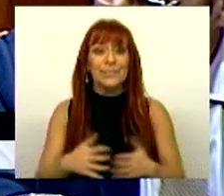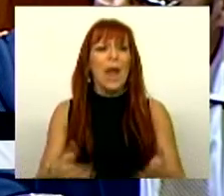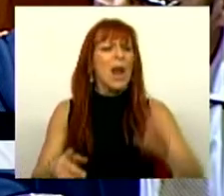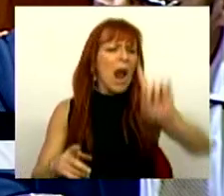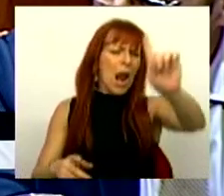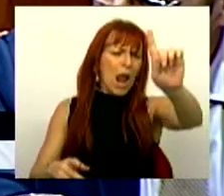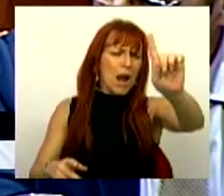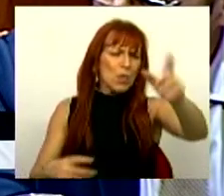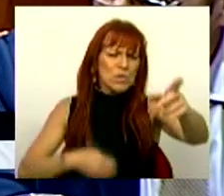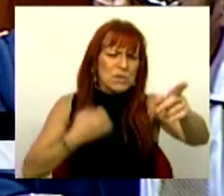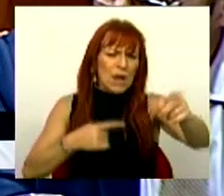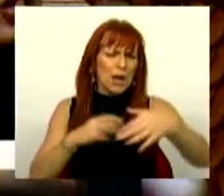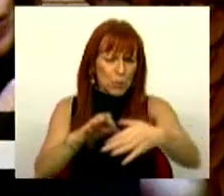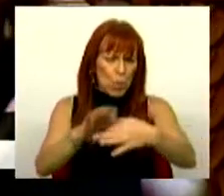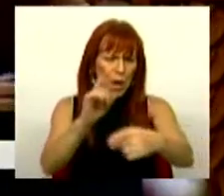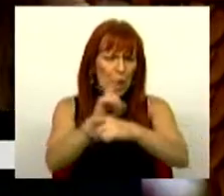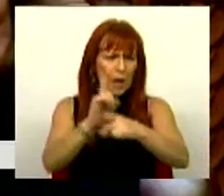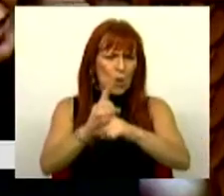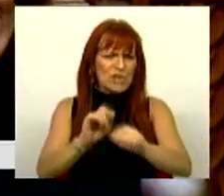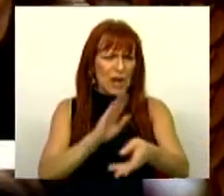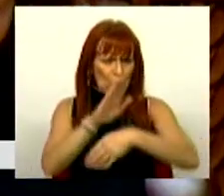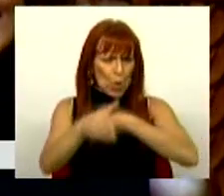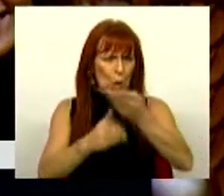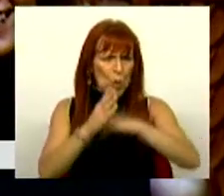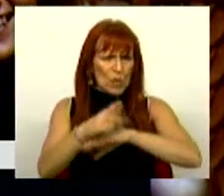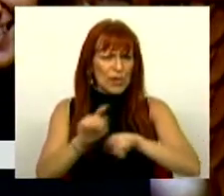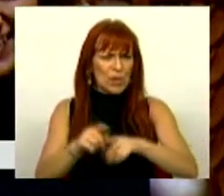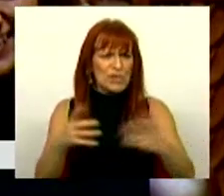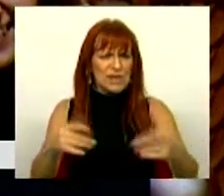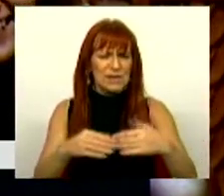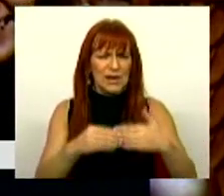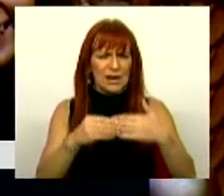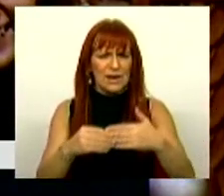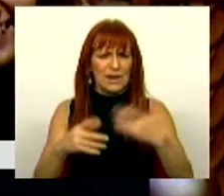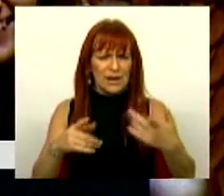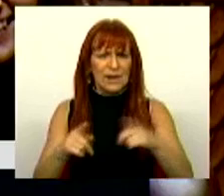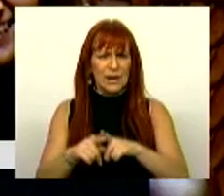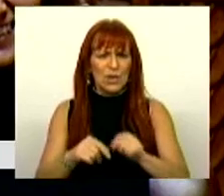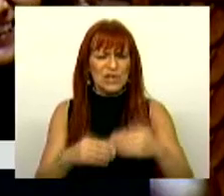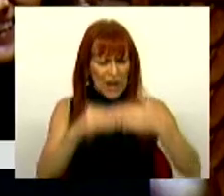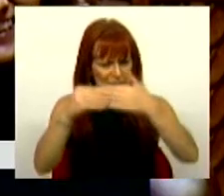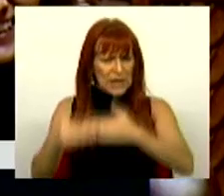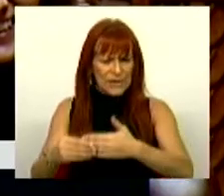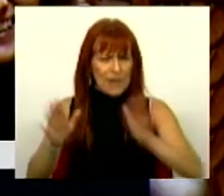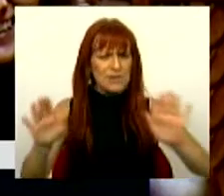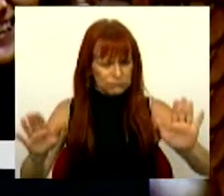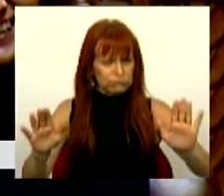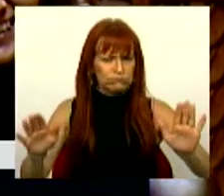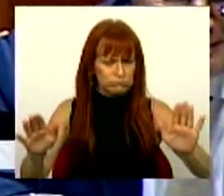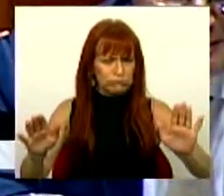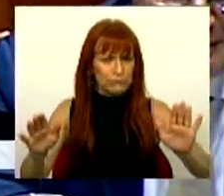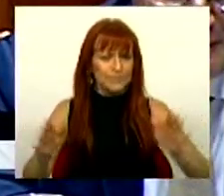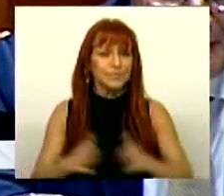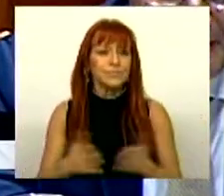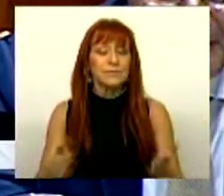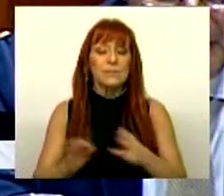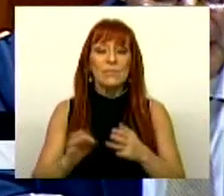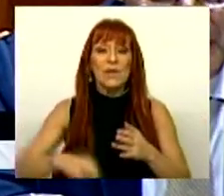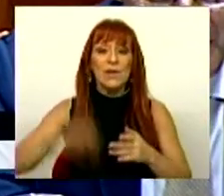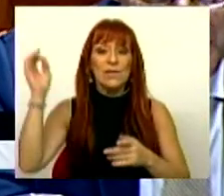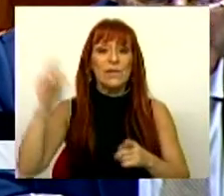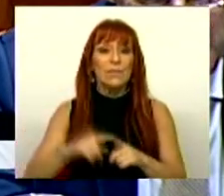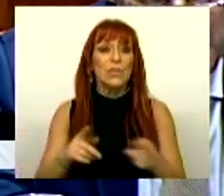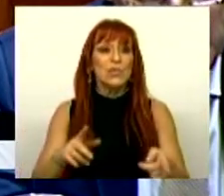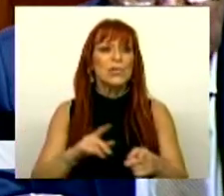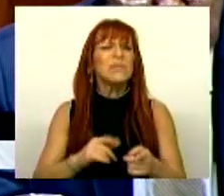Não, é um sentido, aliás, de coerência e de continuidade de liderança para liderança. E finalmente, havia mais uma